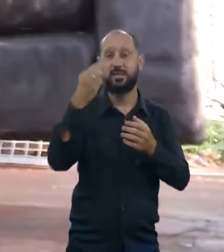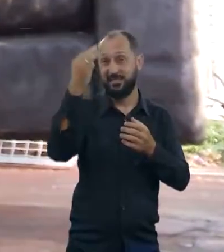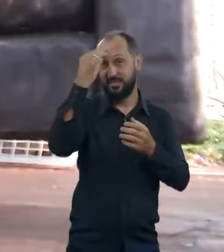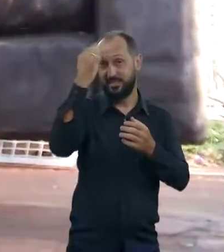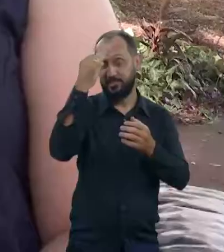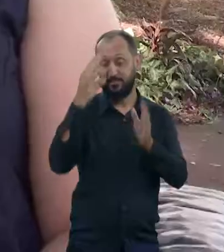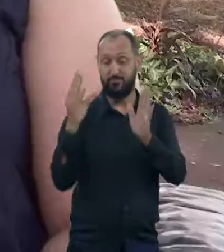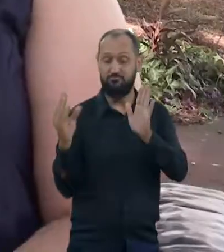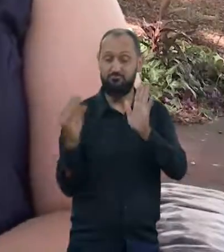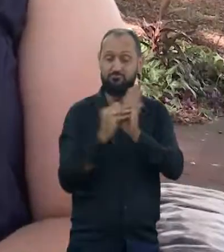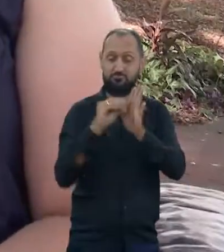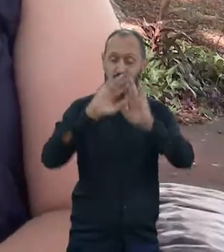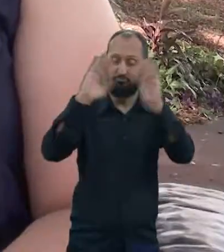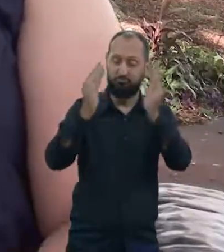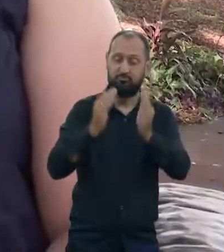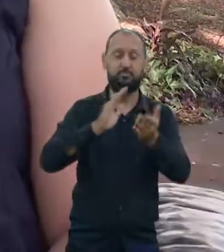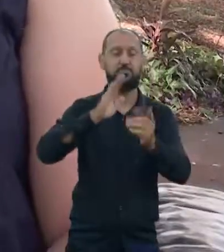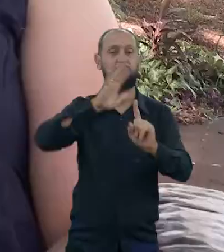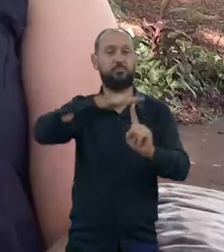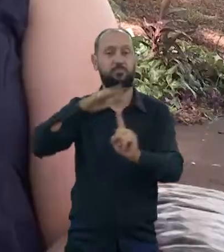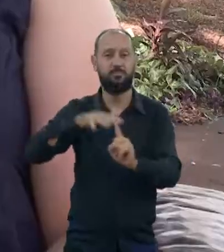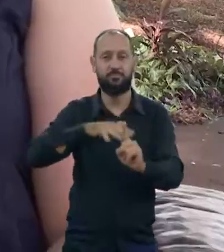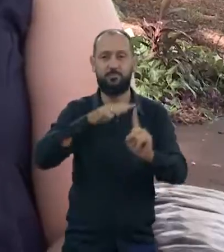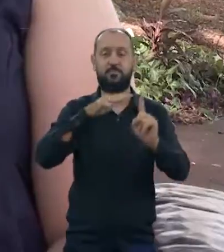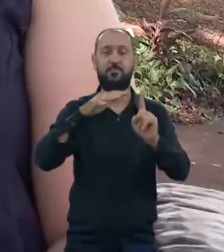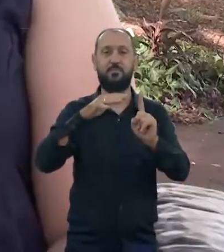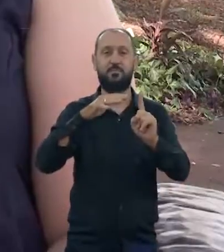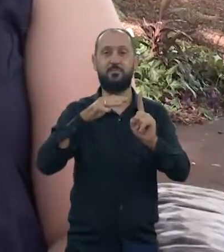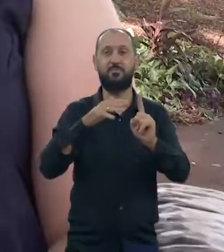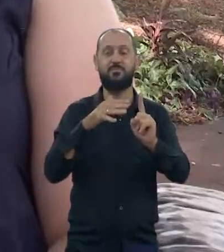essa memória dele, né, fazer uma homenagem